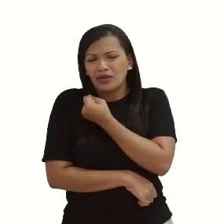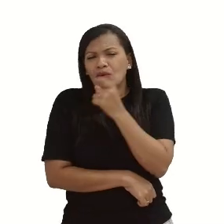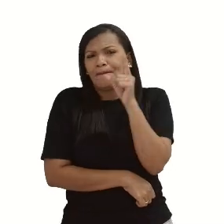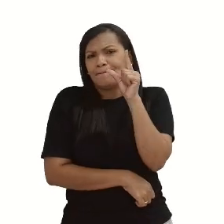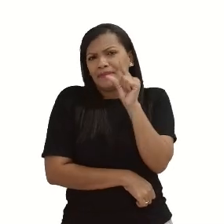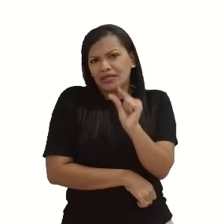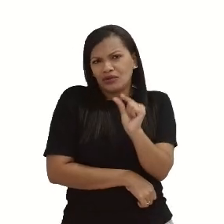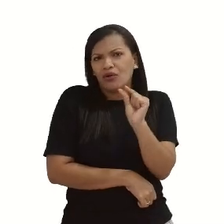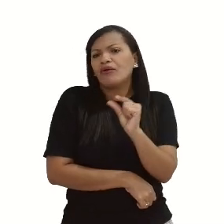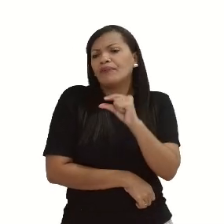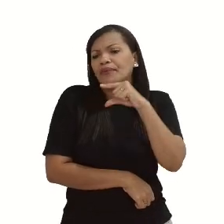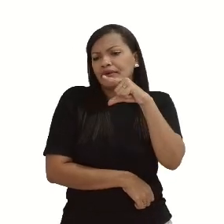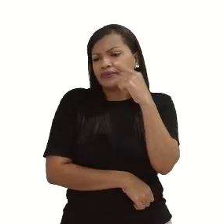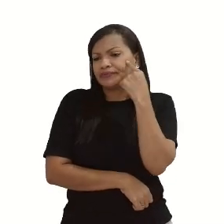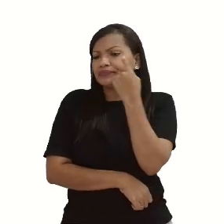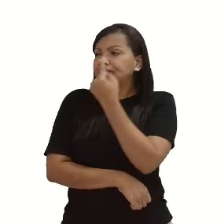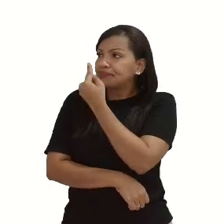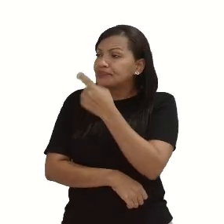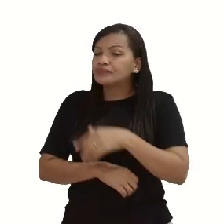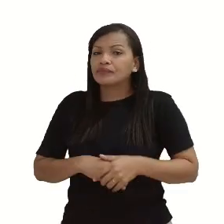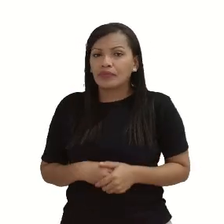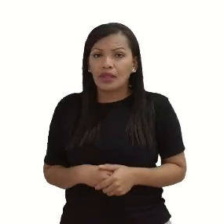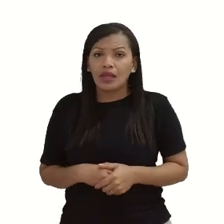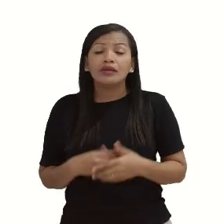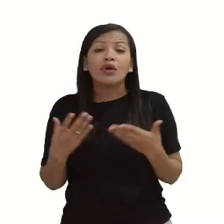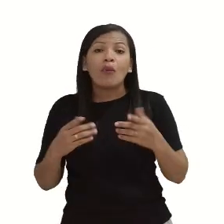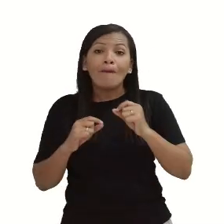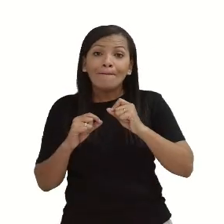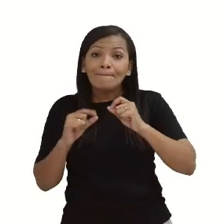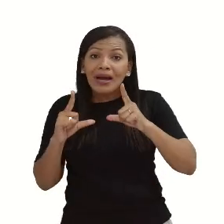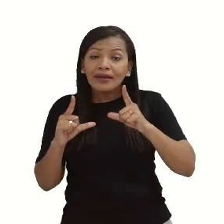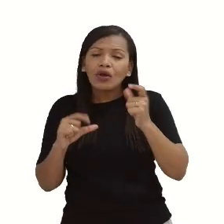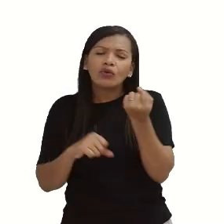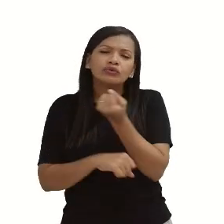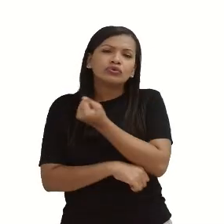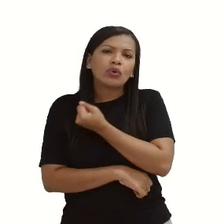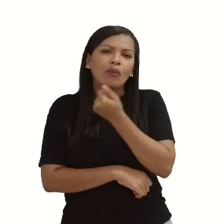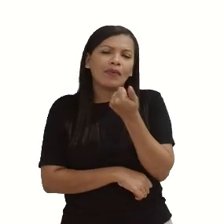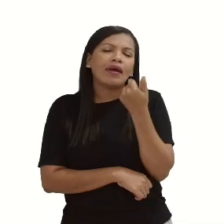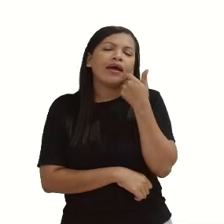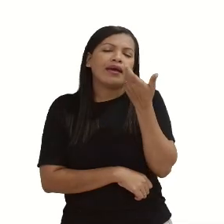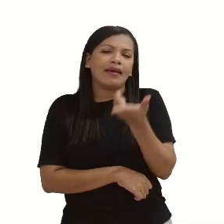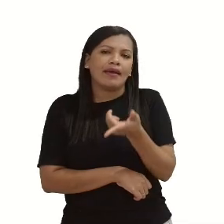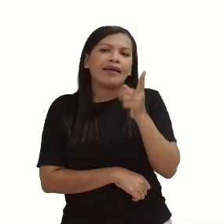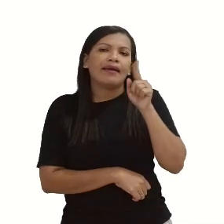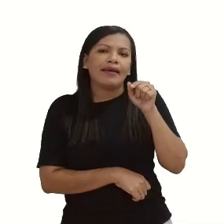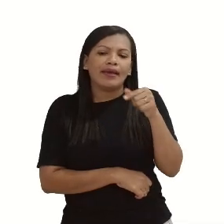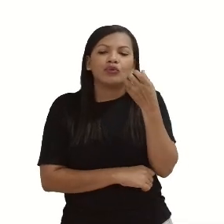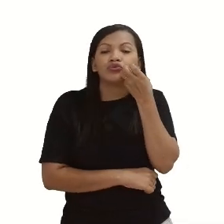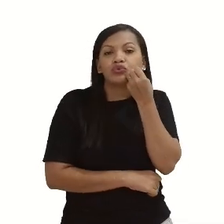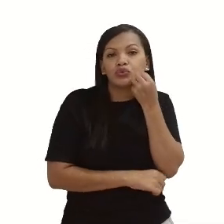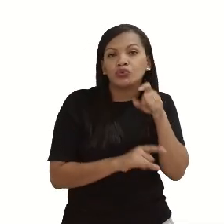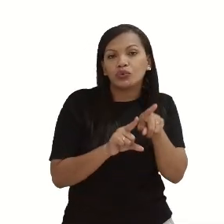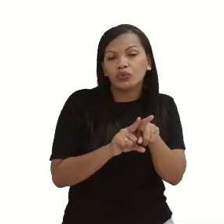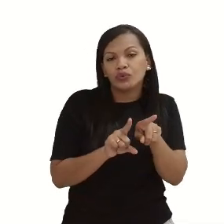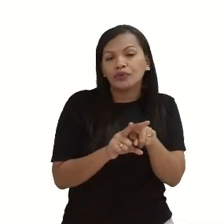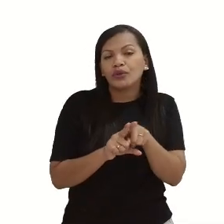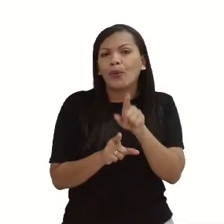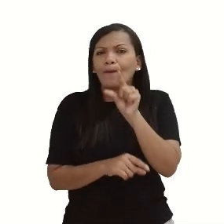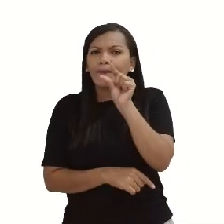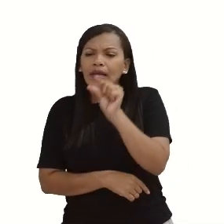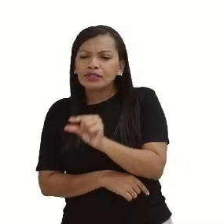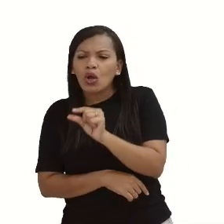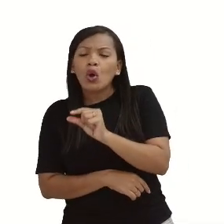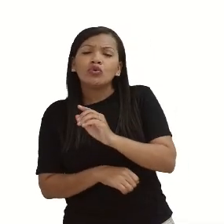o maior valor vai ser referente a suco e o menor valor vai ser referente a chocolate quente. Então, quando eu